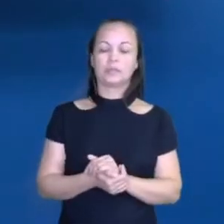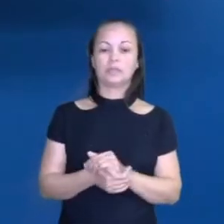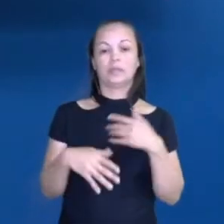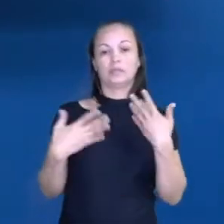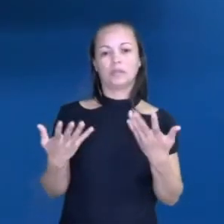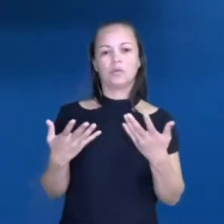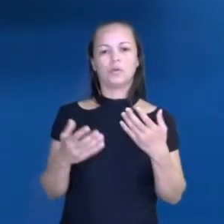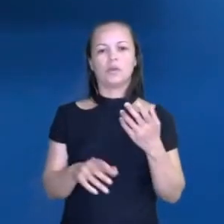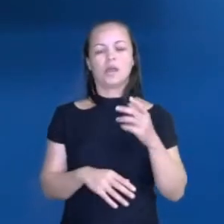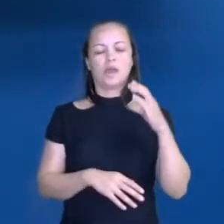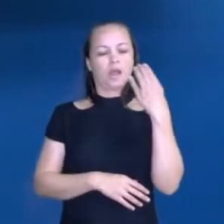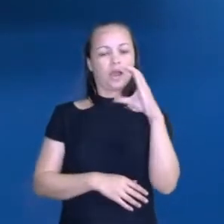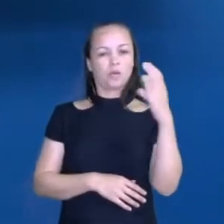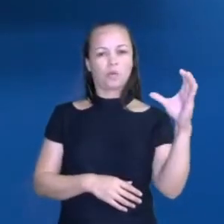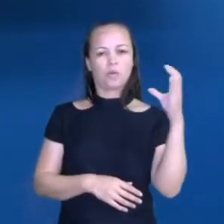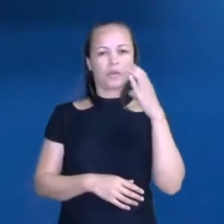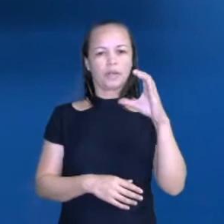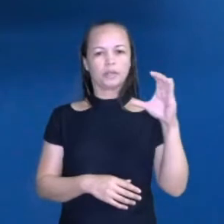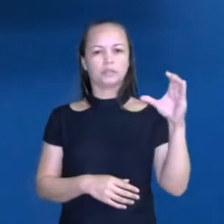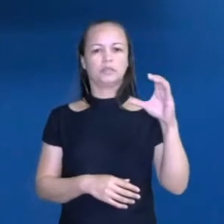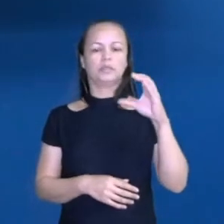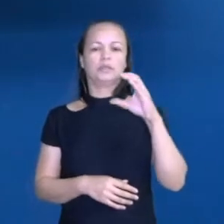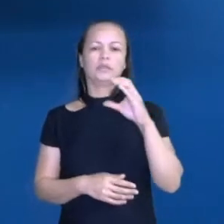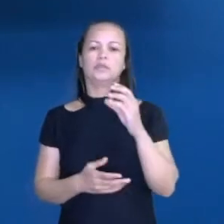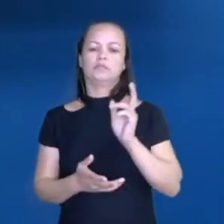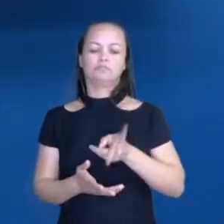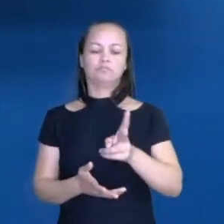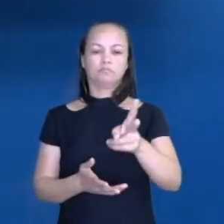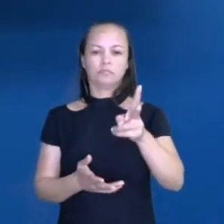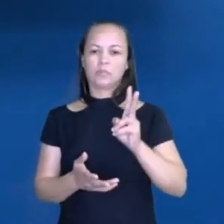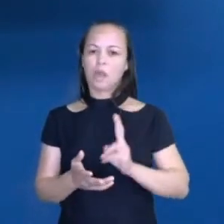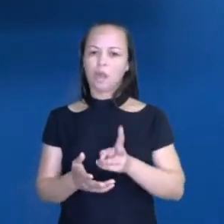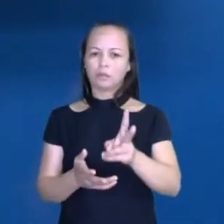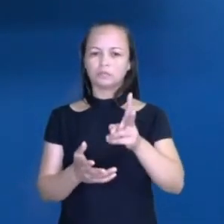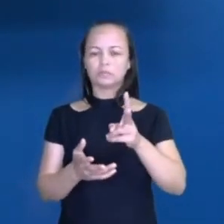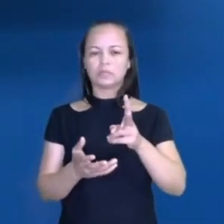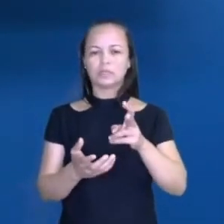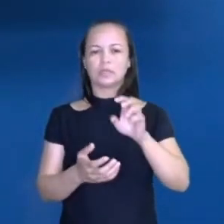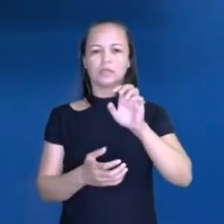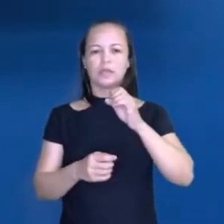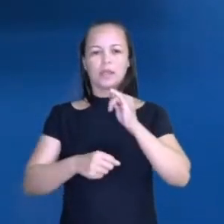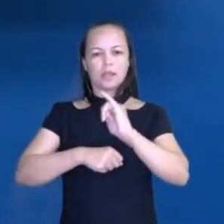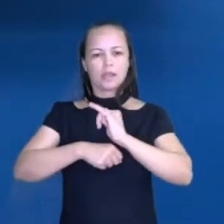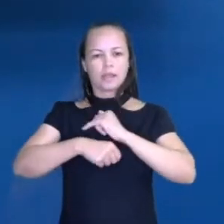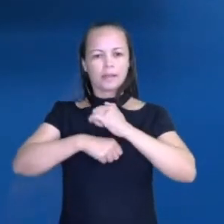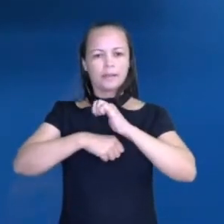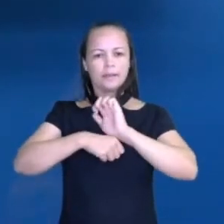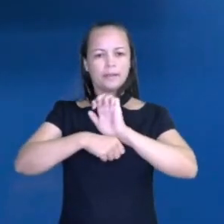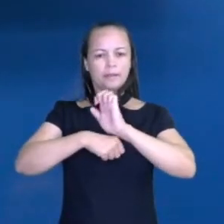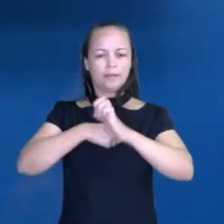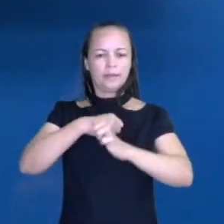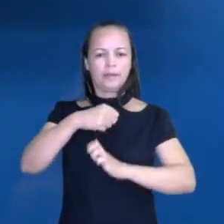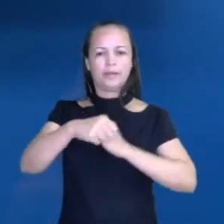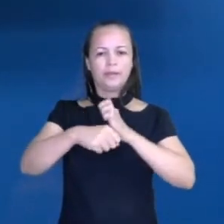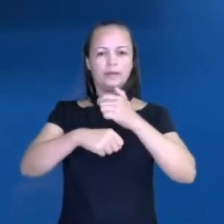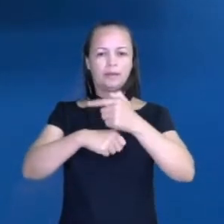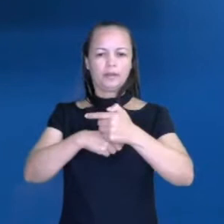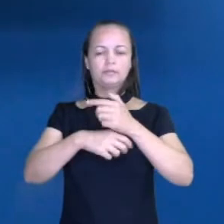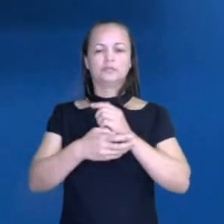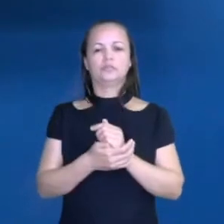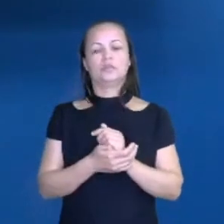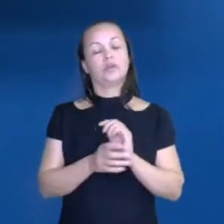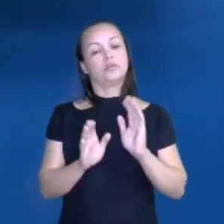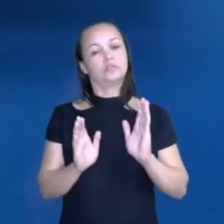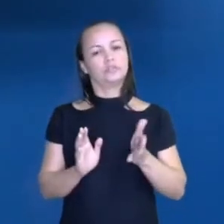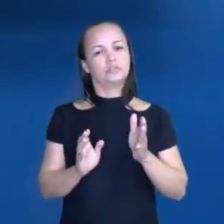contínua como eu já deixe o fluxo ordenado de elétrons está continuando já a corrente alternada